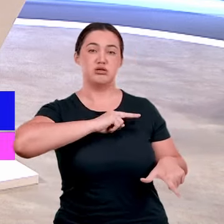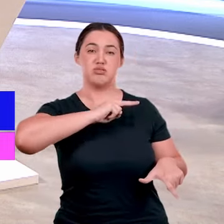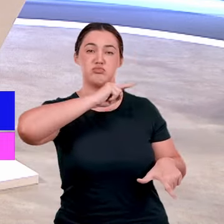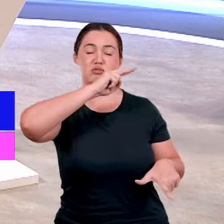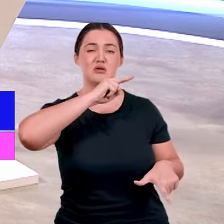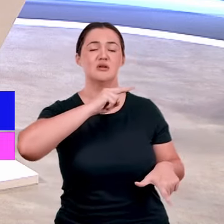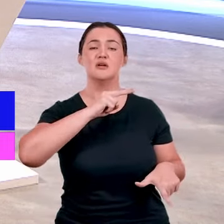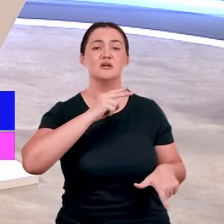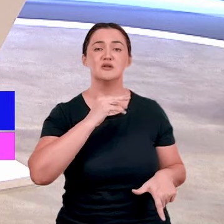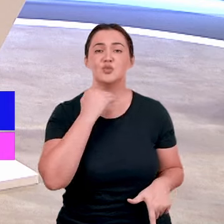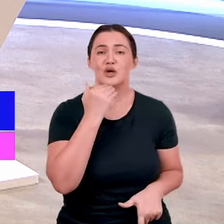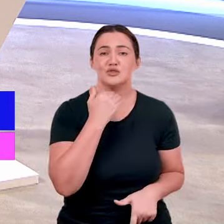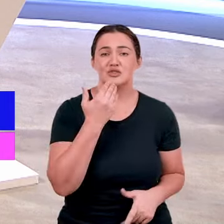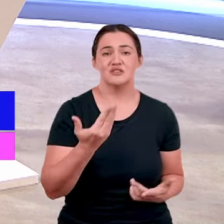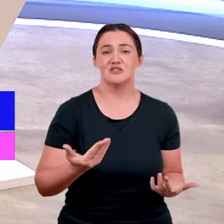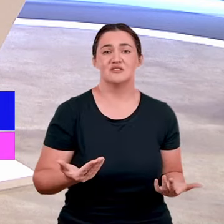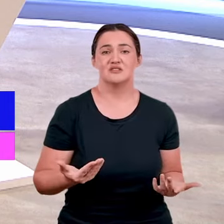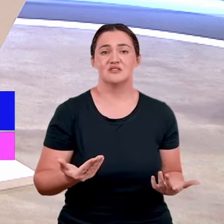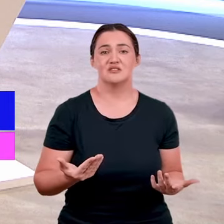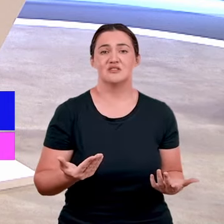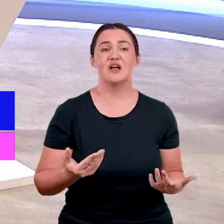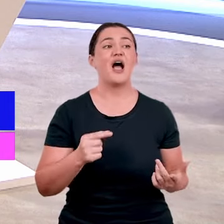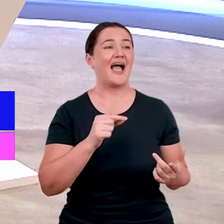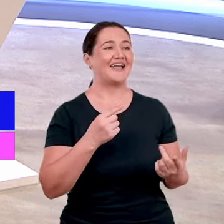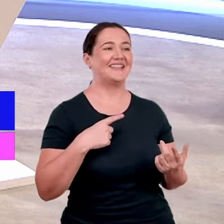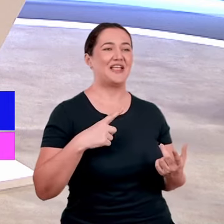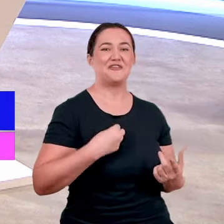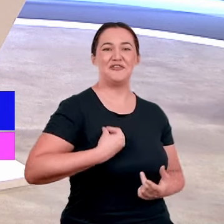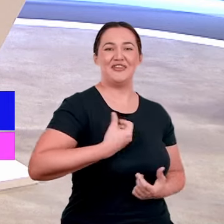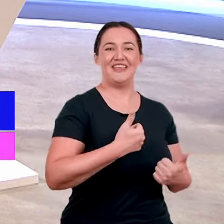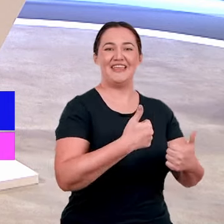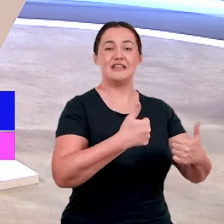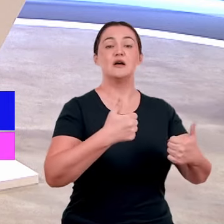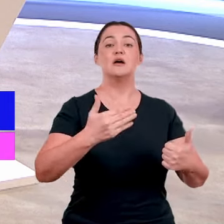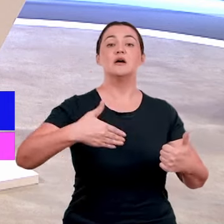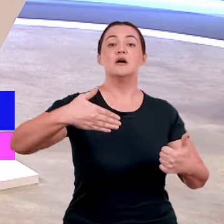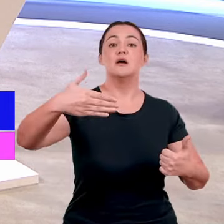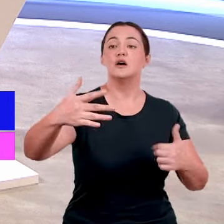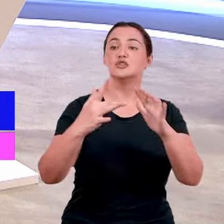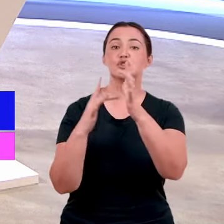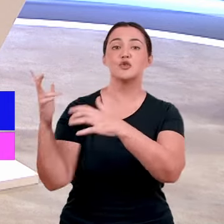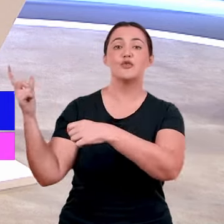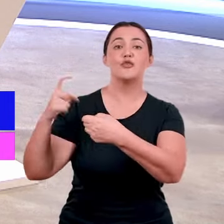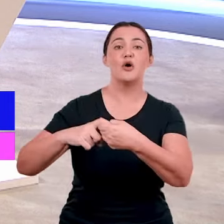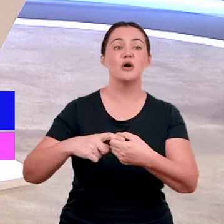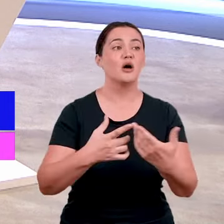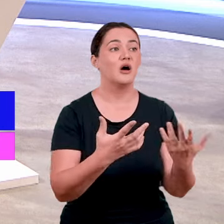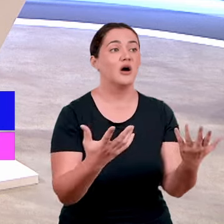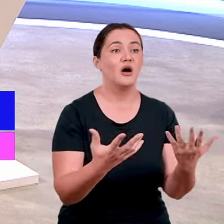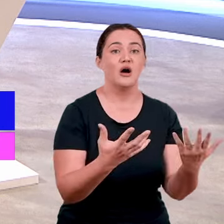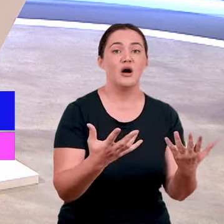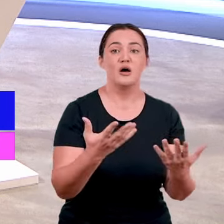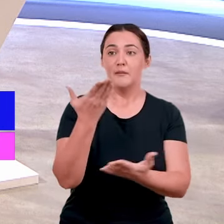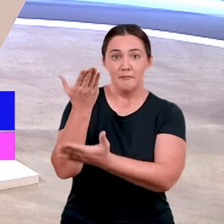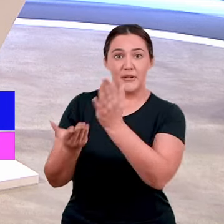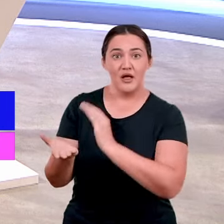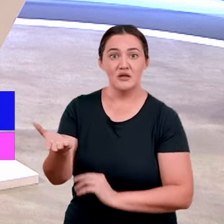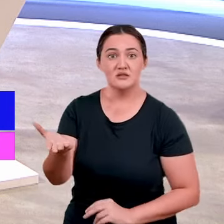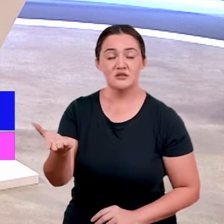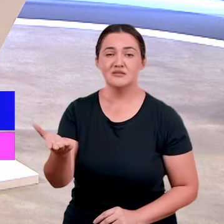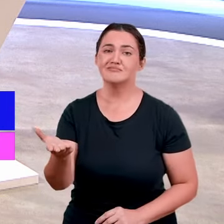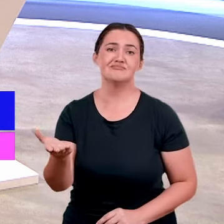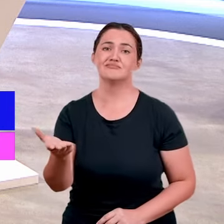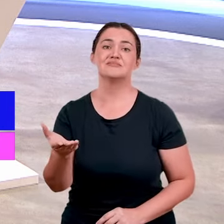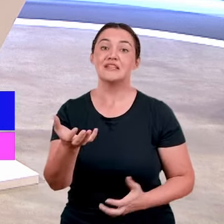que vale ganhar esse mundo todo e perder a vida eterna? É exatamente isso que Jesus está dizendo aqui. Se você quer